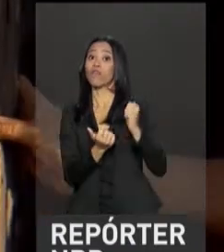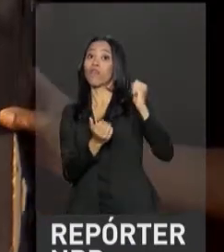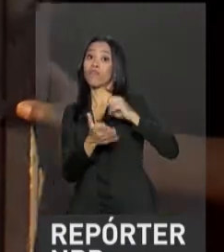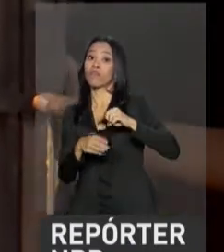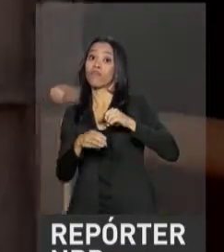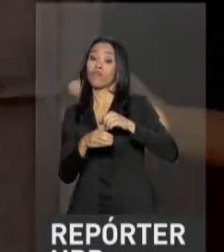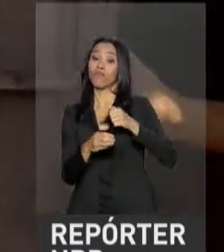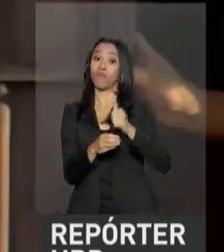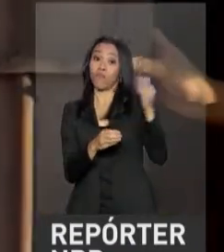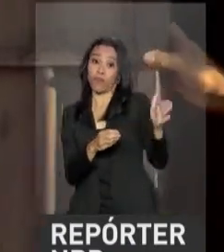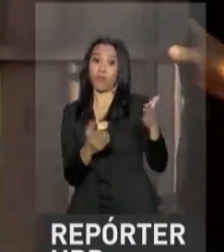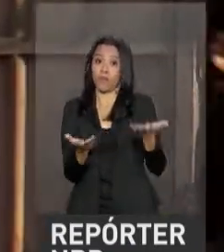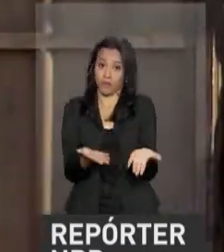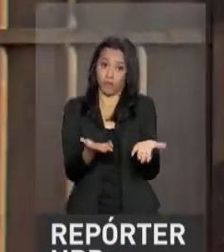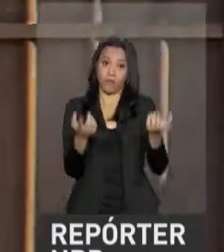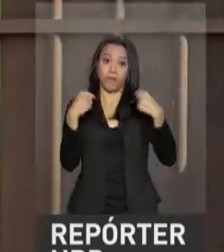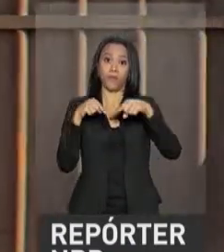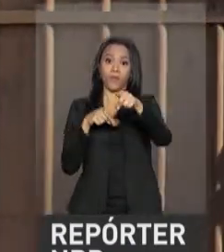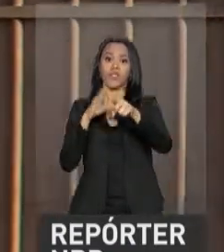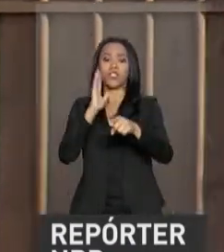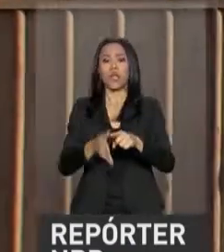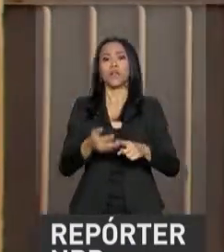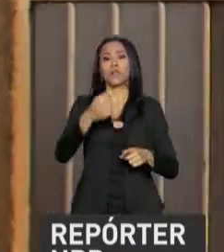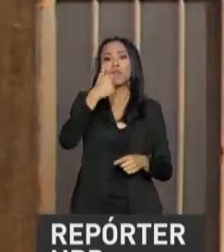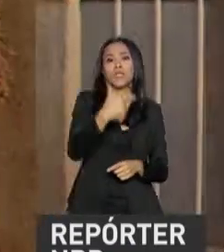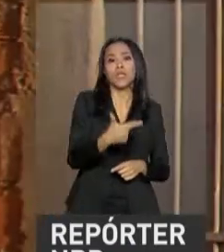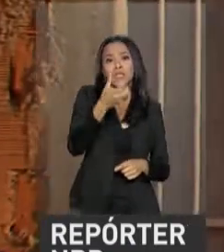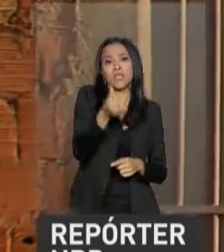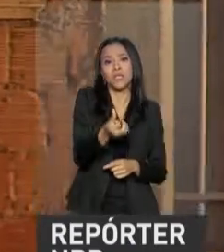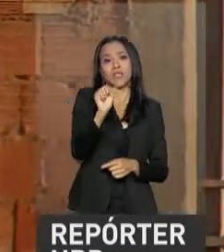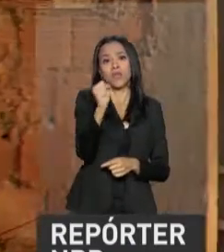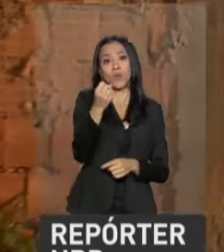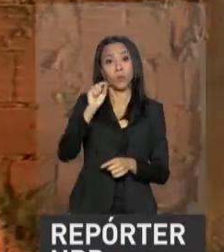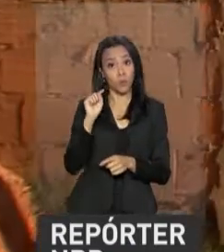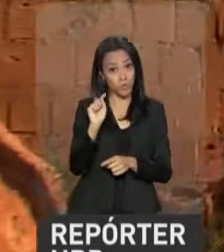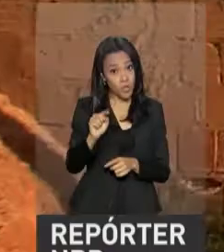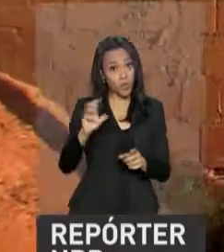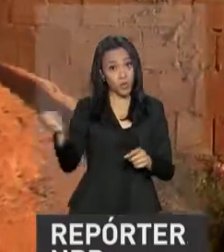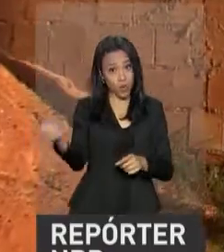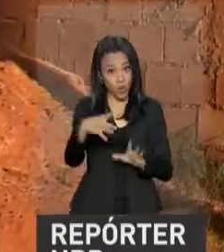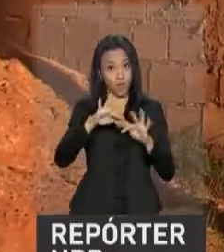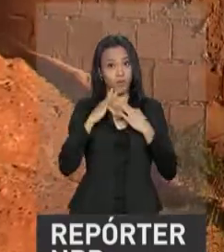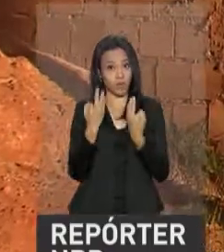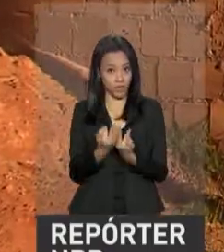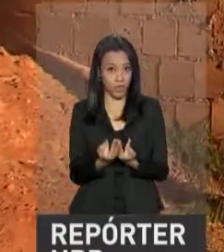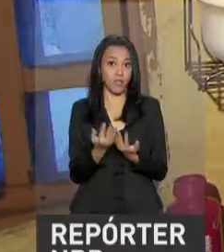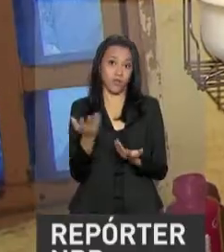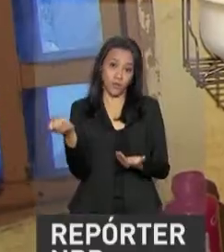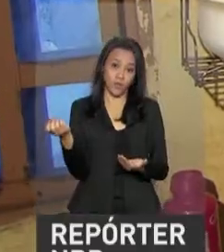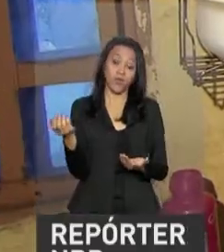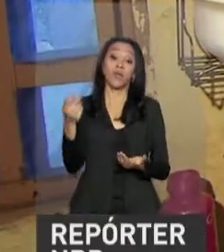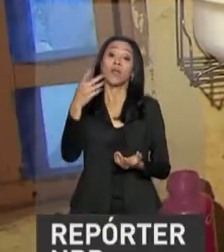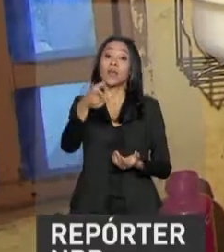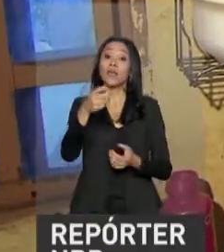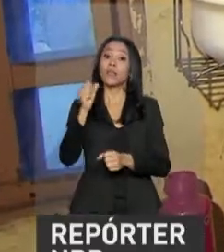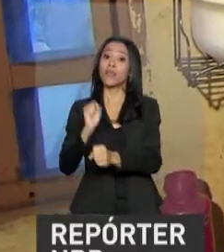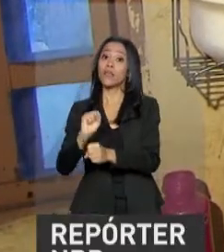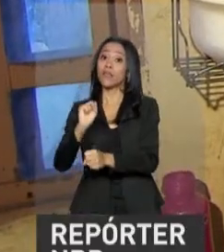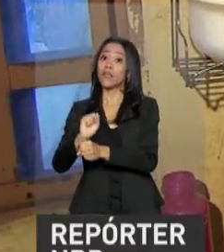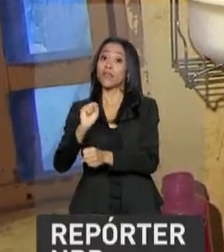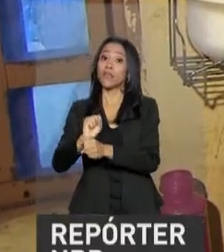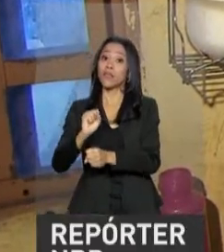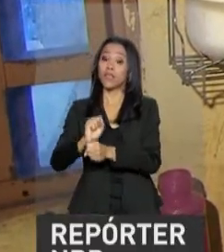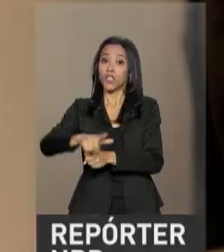abril foram incluídas mais de 268 mil novas famílias no programa ea fila de espera completou nove meses